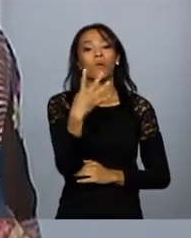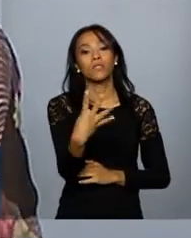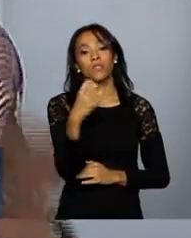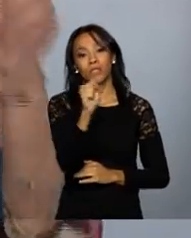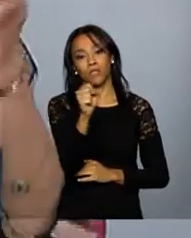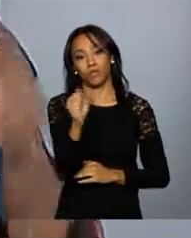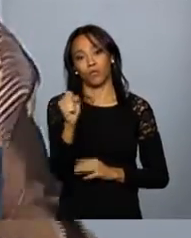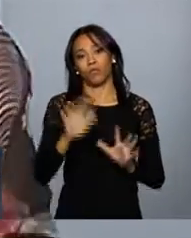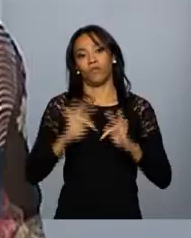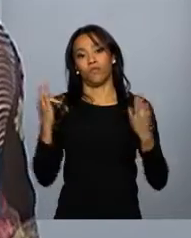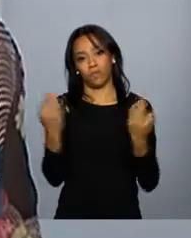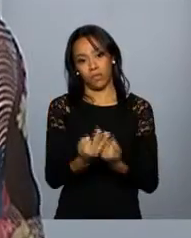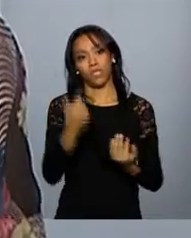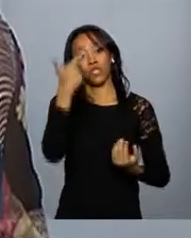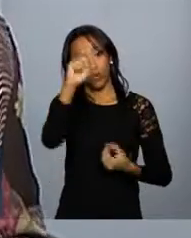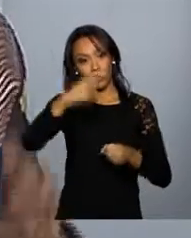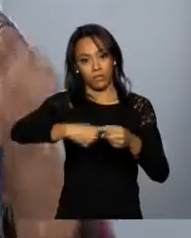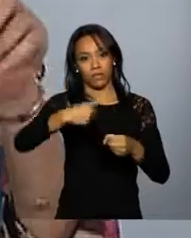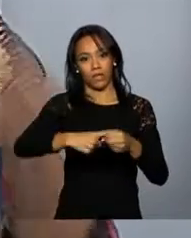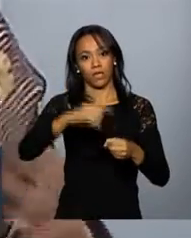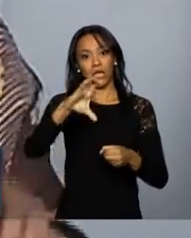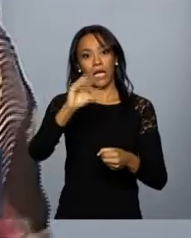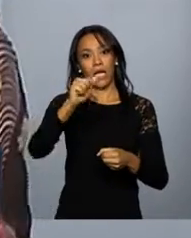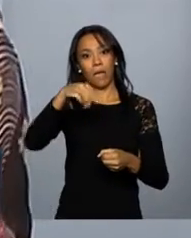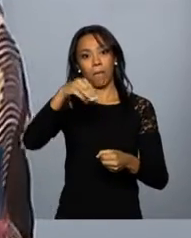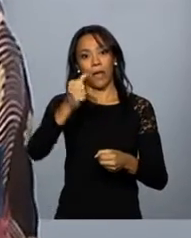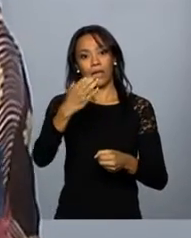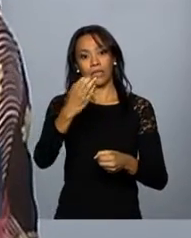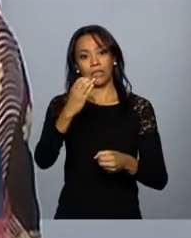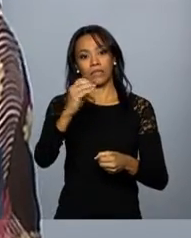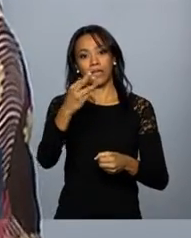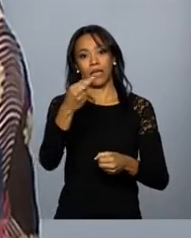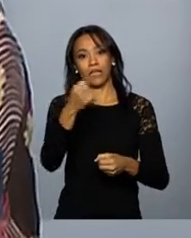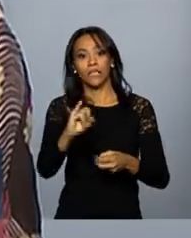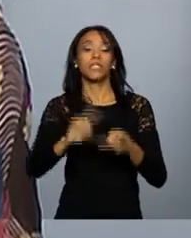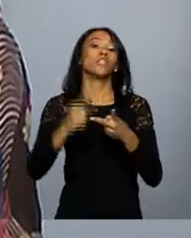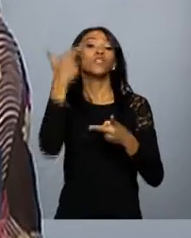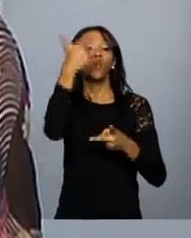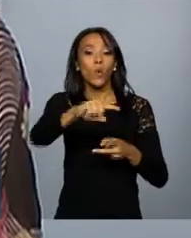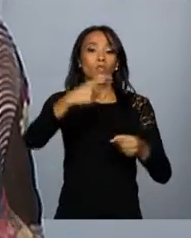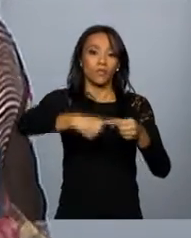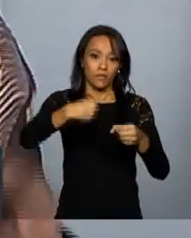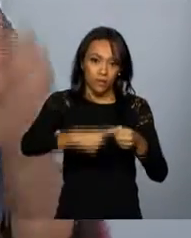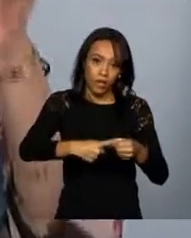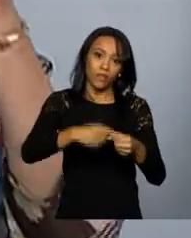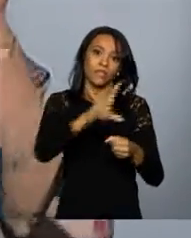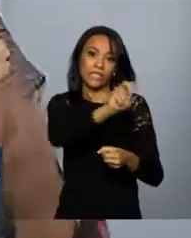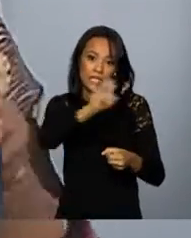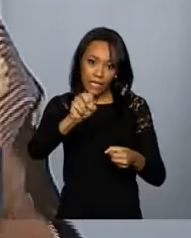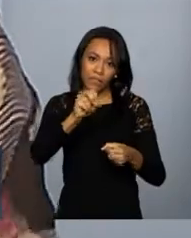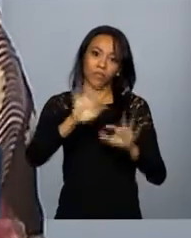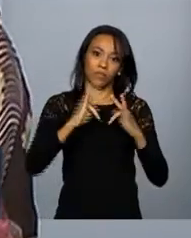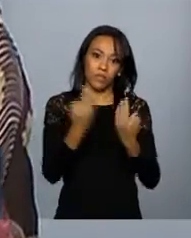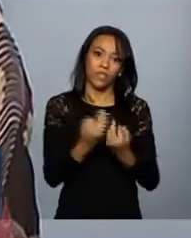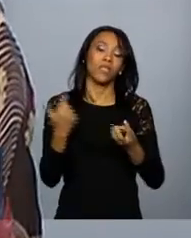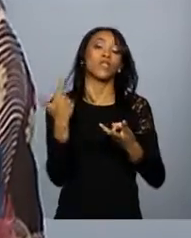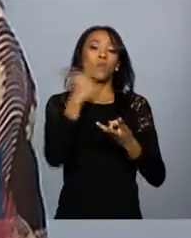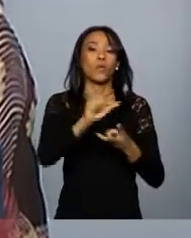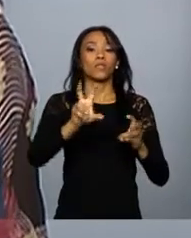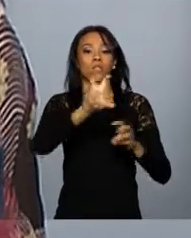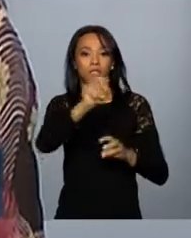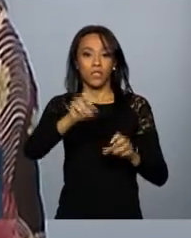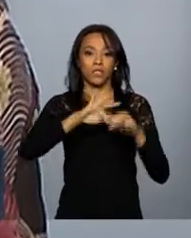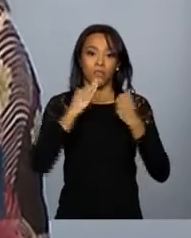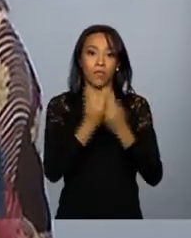4.488 famílias de Camaçari, as 500 de Luiz Eduardo Magalhães e as 500 de